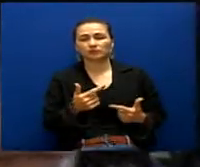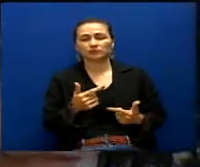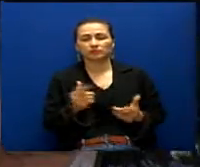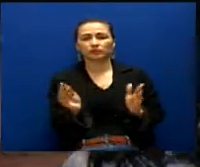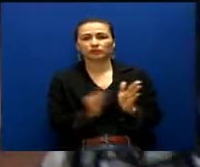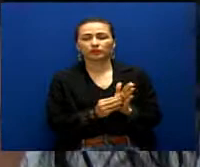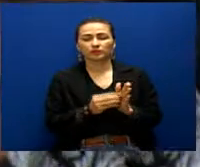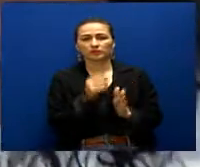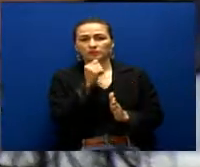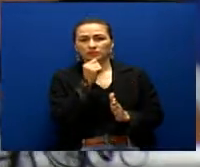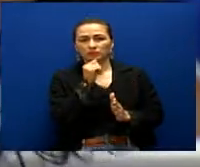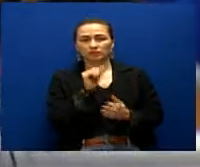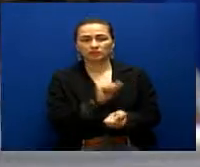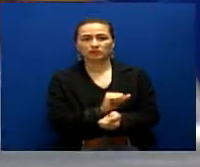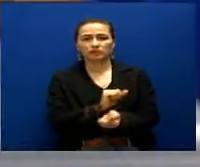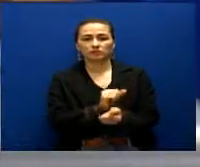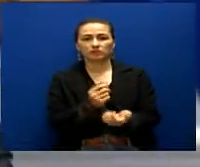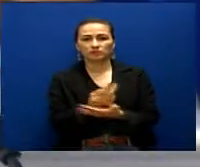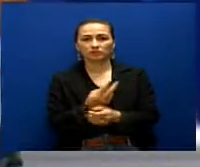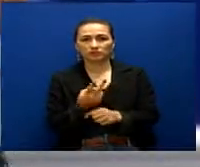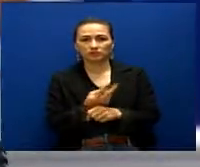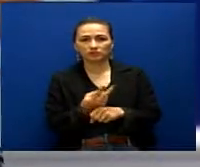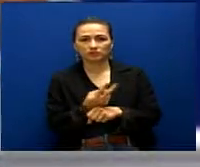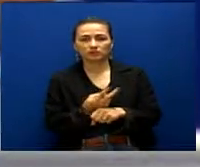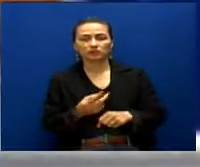localizar. Pois não. Aqui.